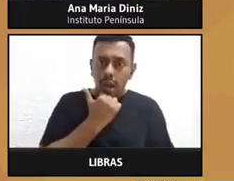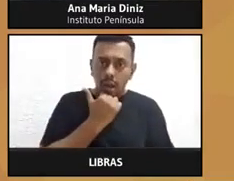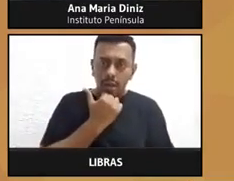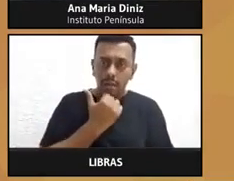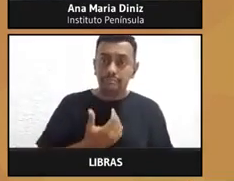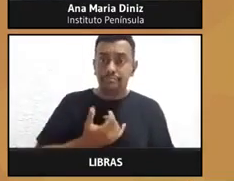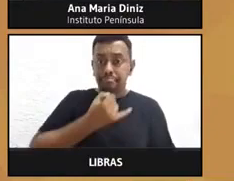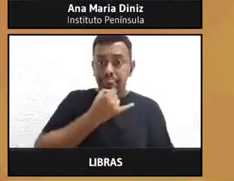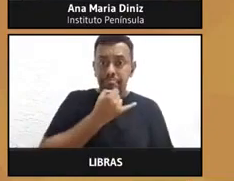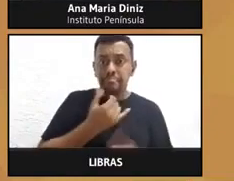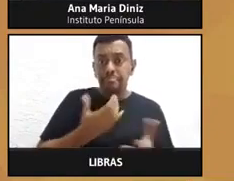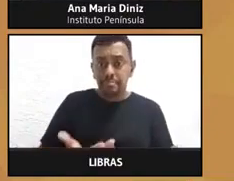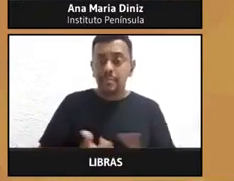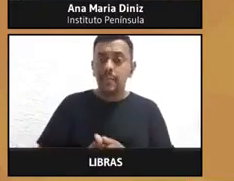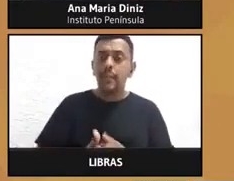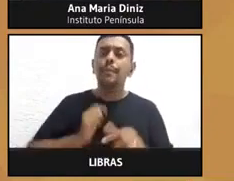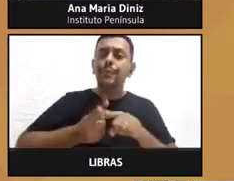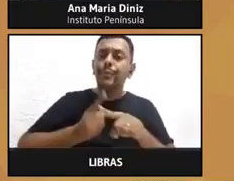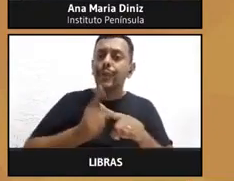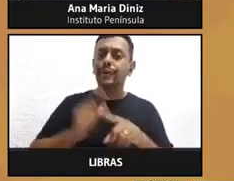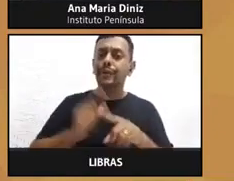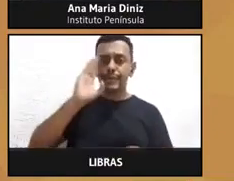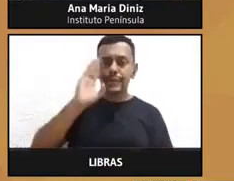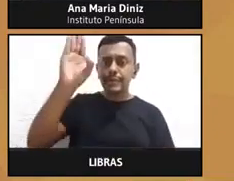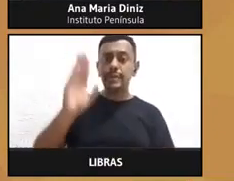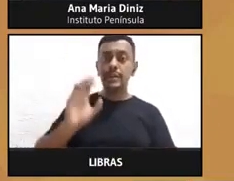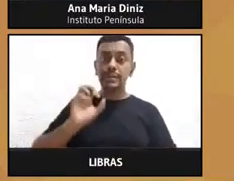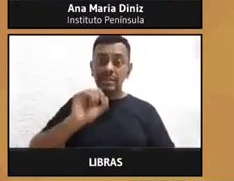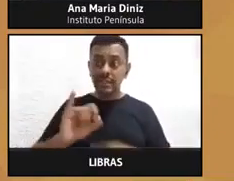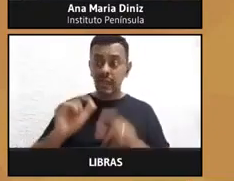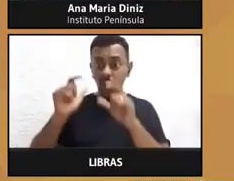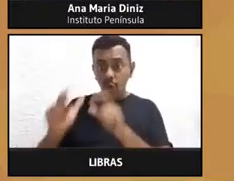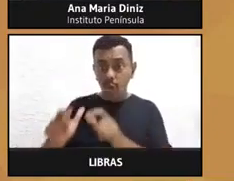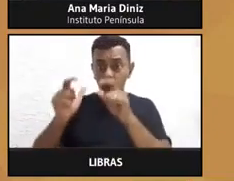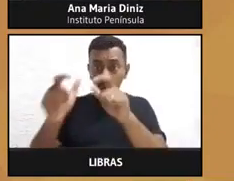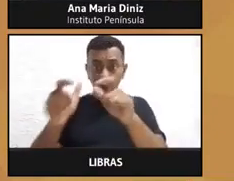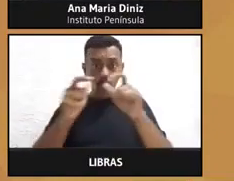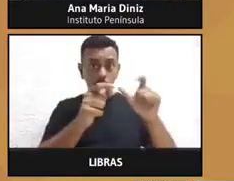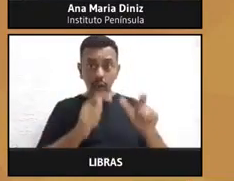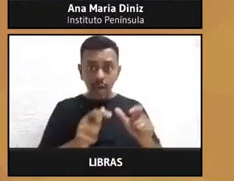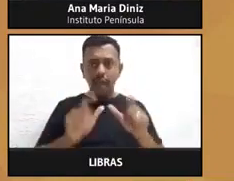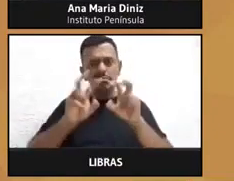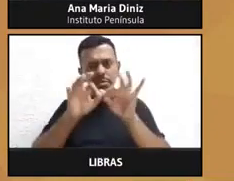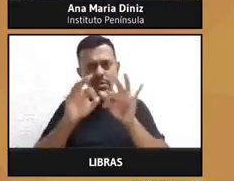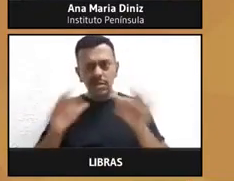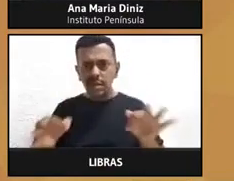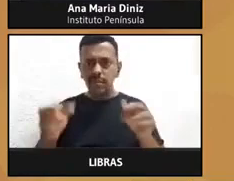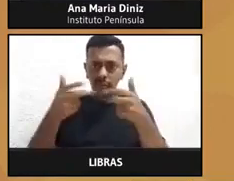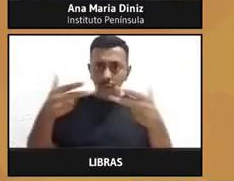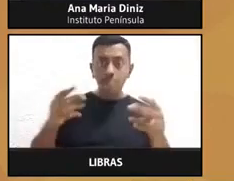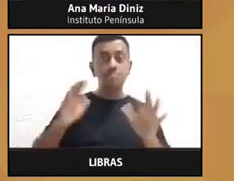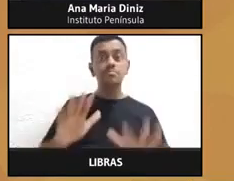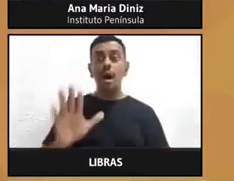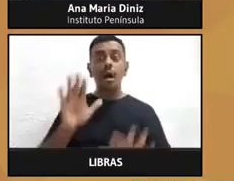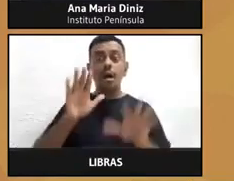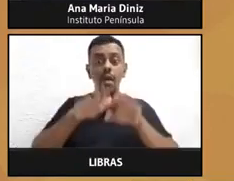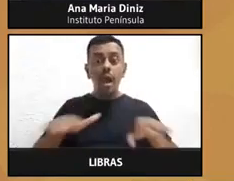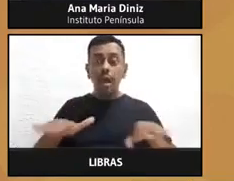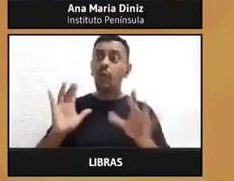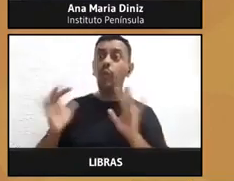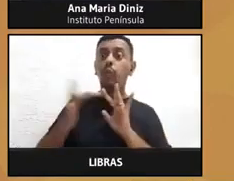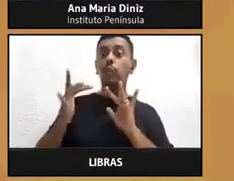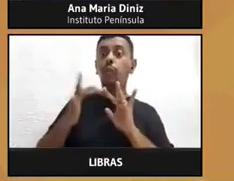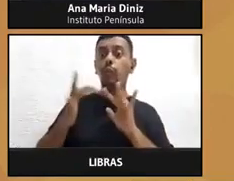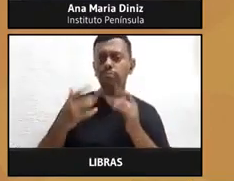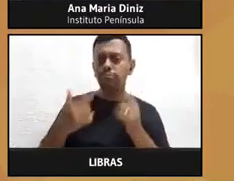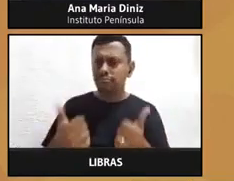vêm de locais desfavorecidos. Pode ser que elas nunca tenham encontrado